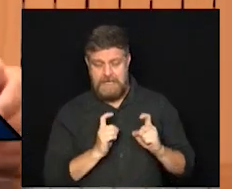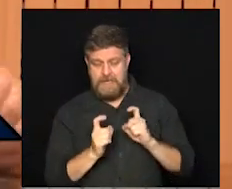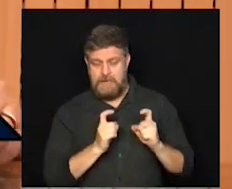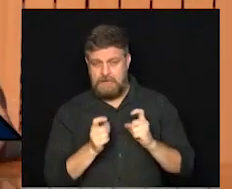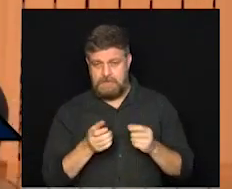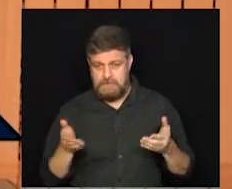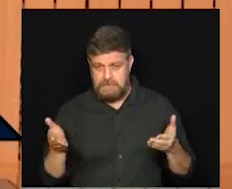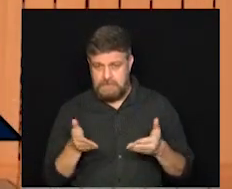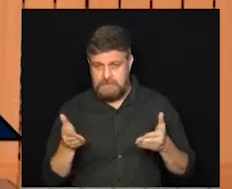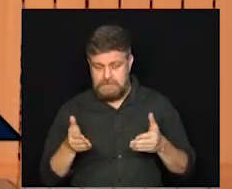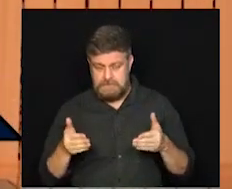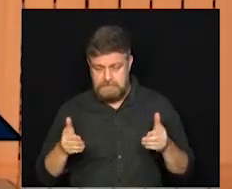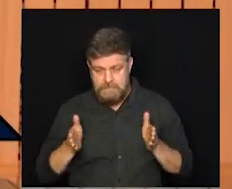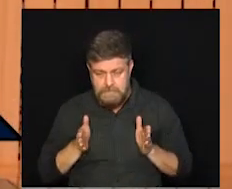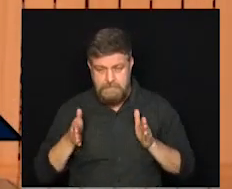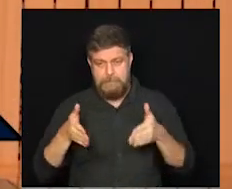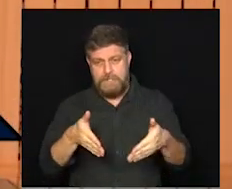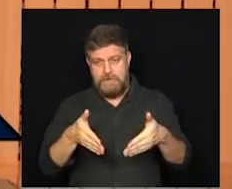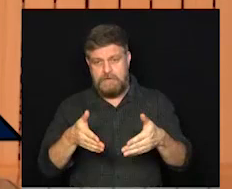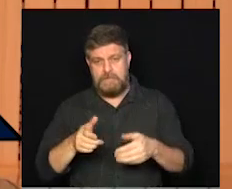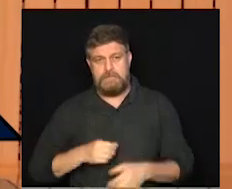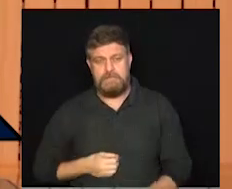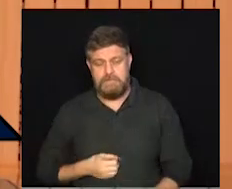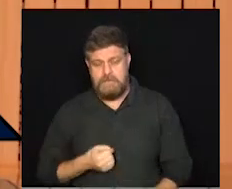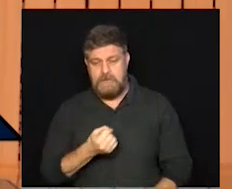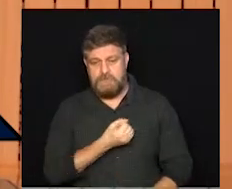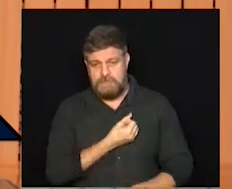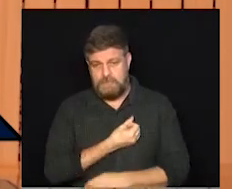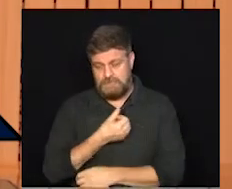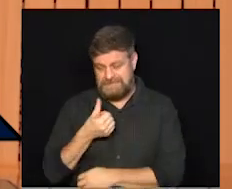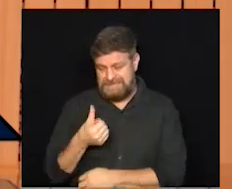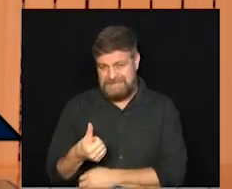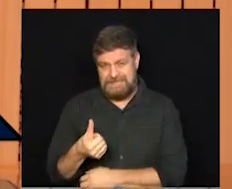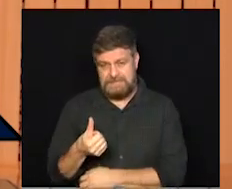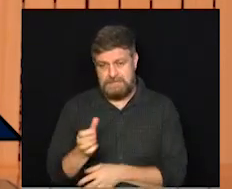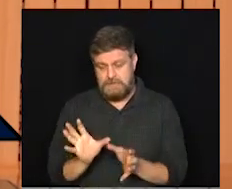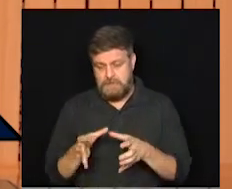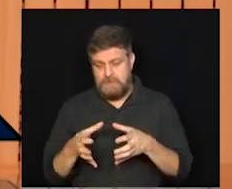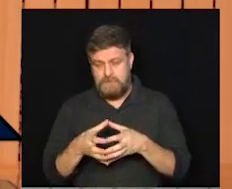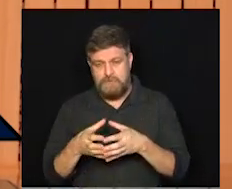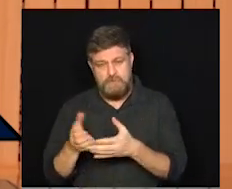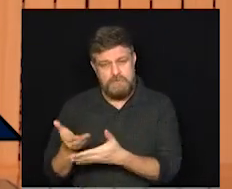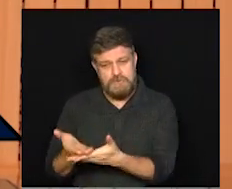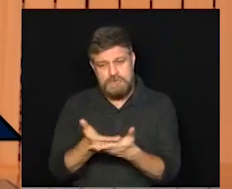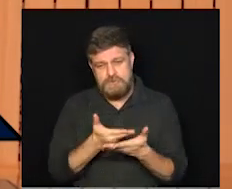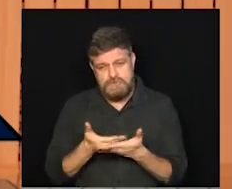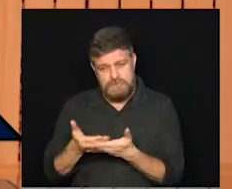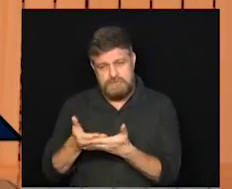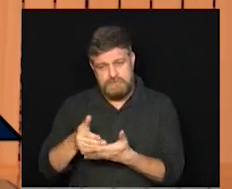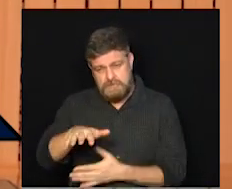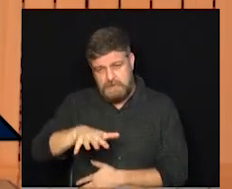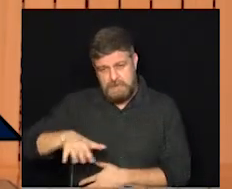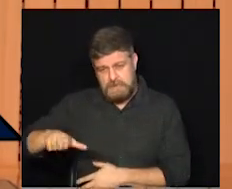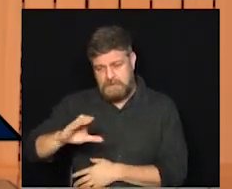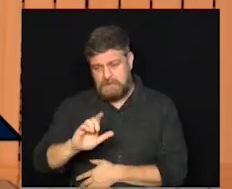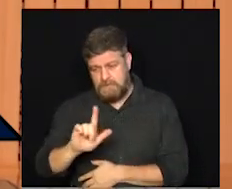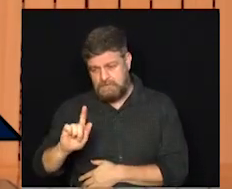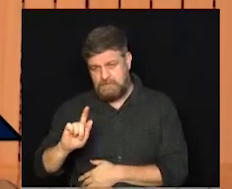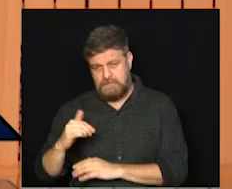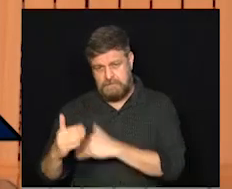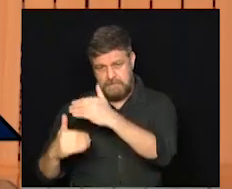eu declaro aberta como sendo a 6ª reunião da Comissão Especial de Estudos, criada através do